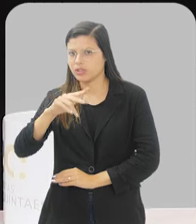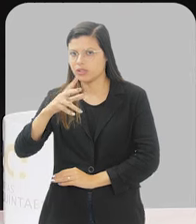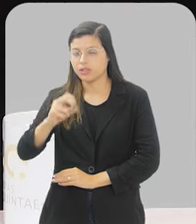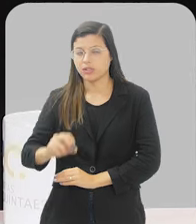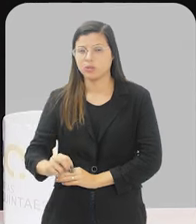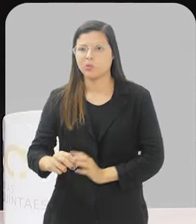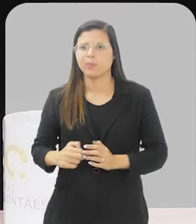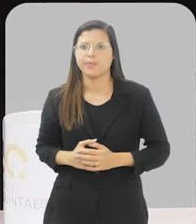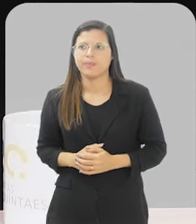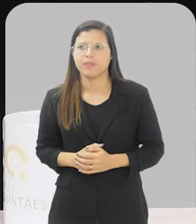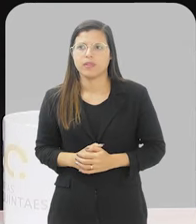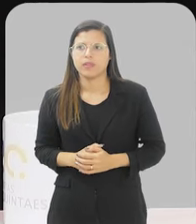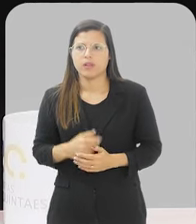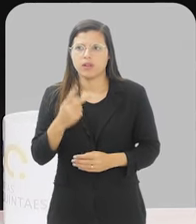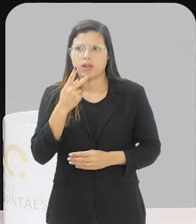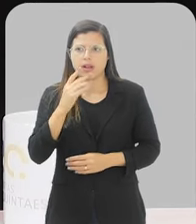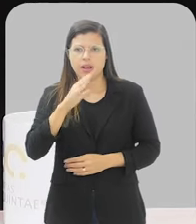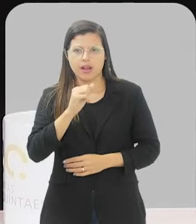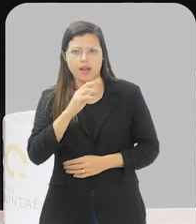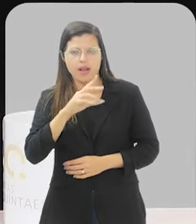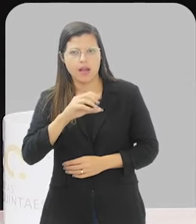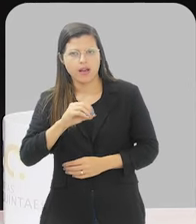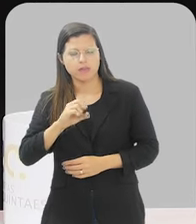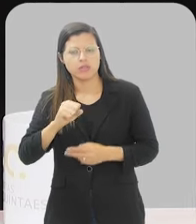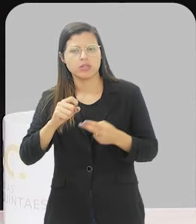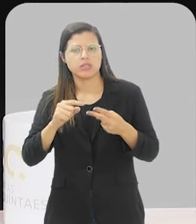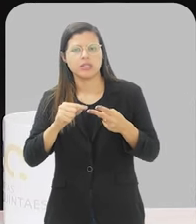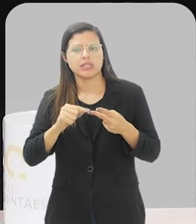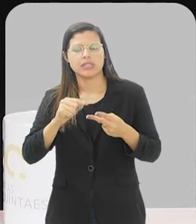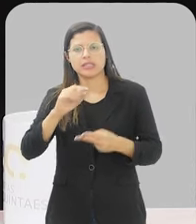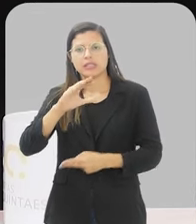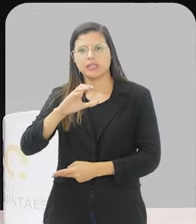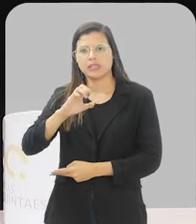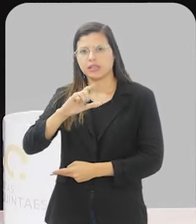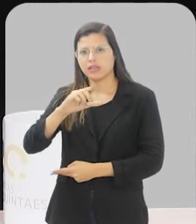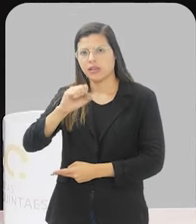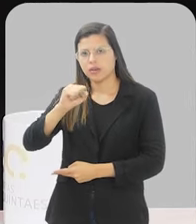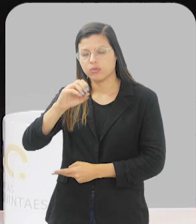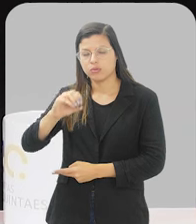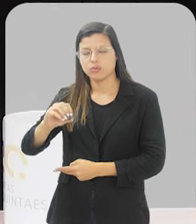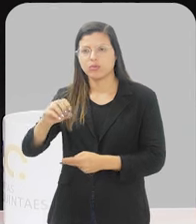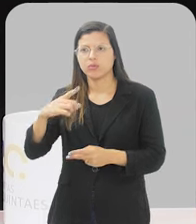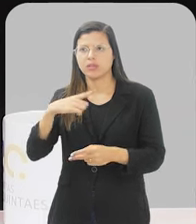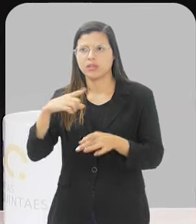E, assim, falei do Carlos Reis, falei do Celso, e tem